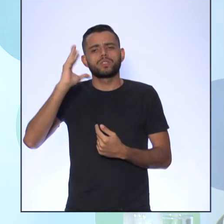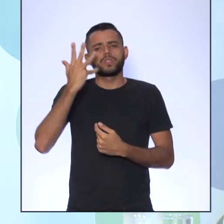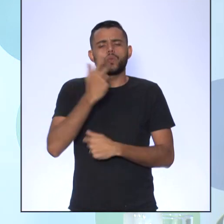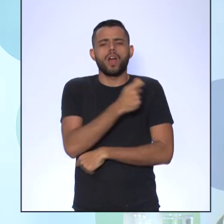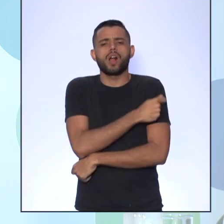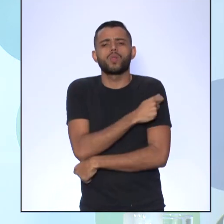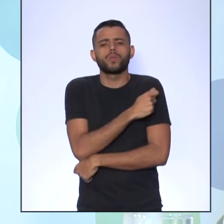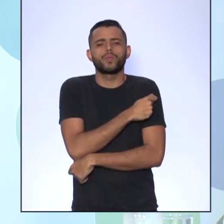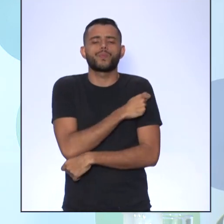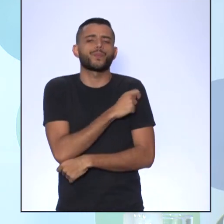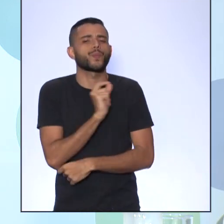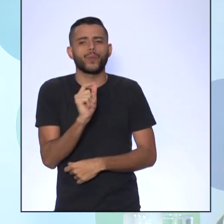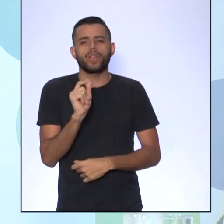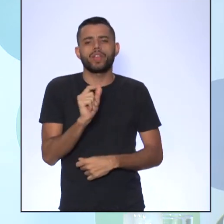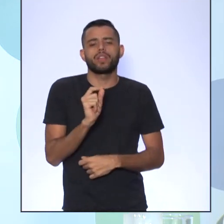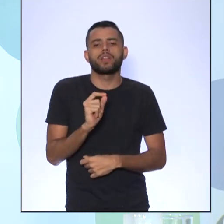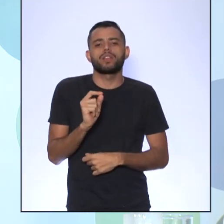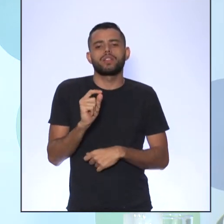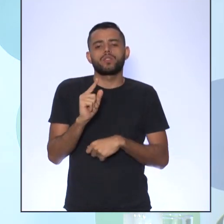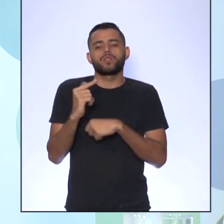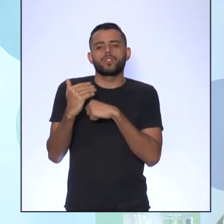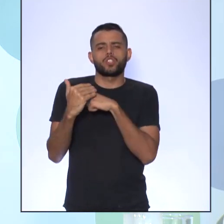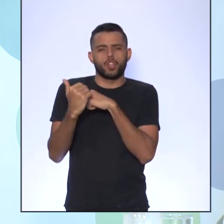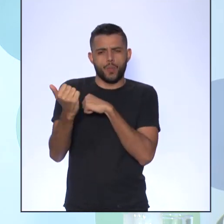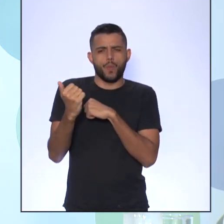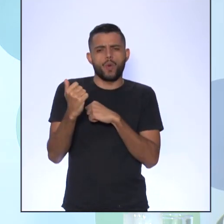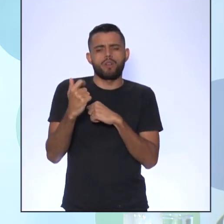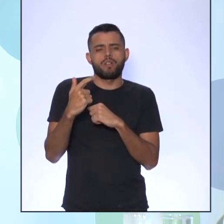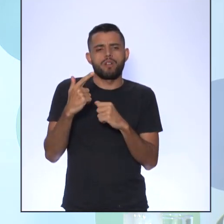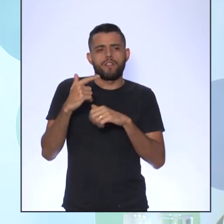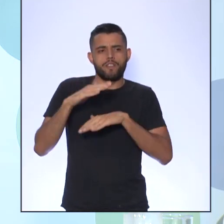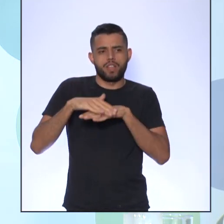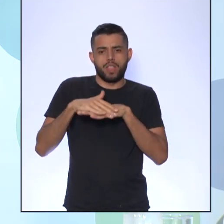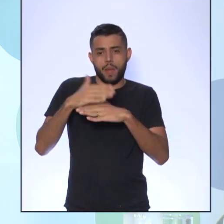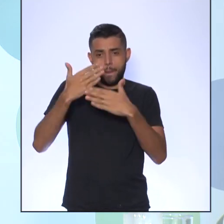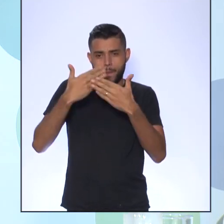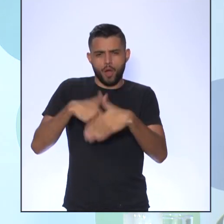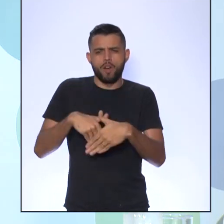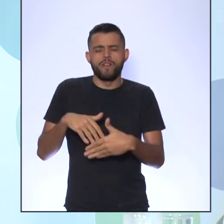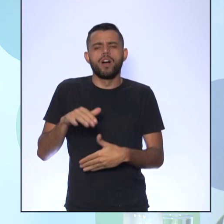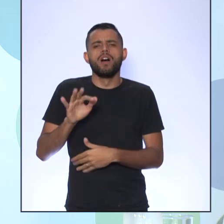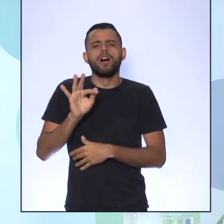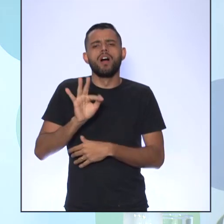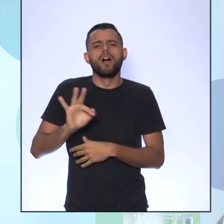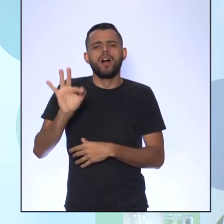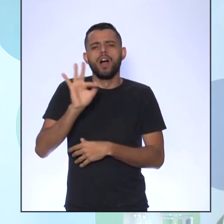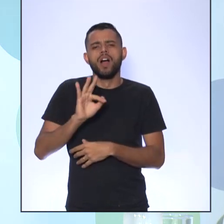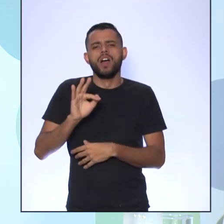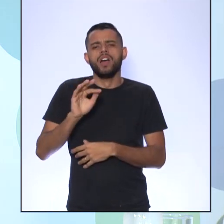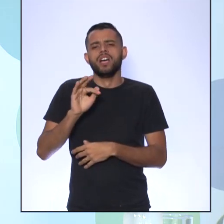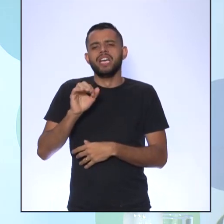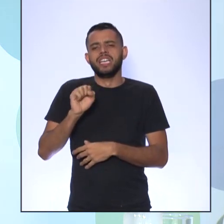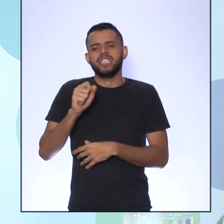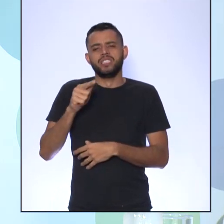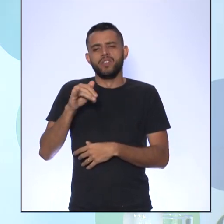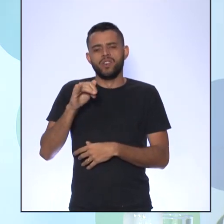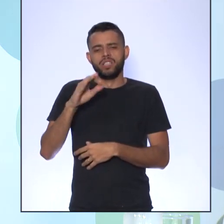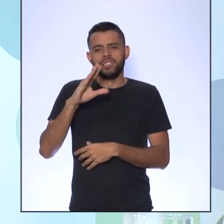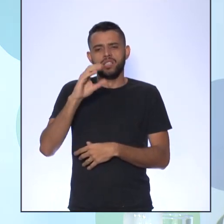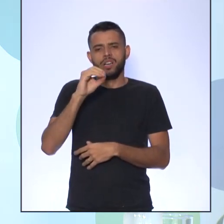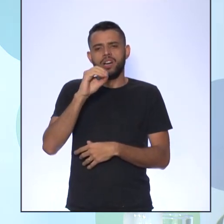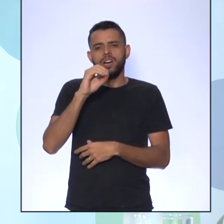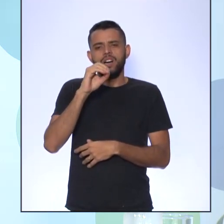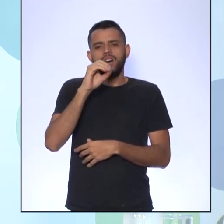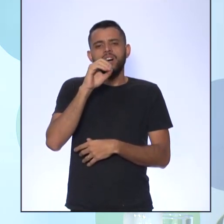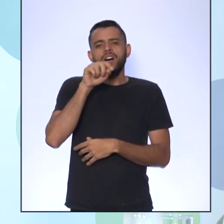fazer foi convocado para fazer o seu exame na faculdade do Largo de São Francisco. Né? E aí